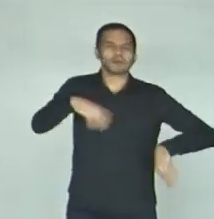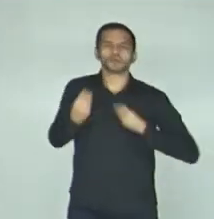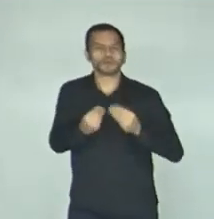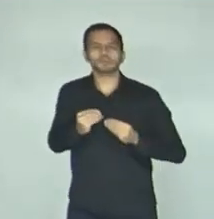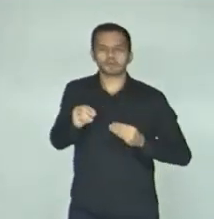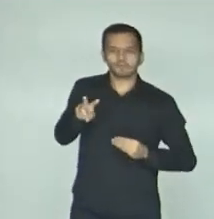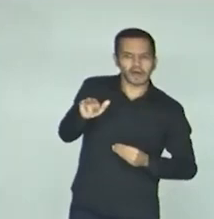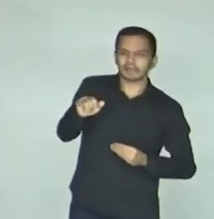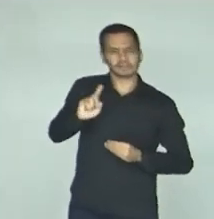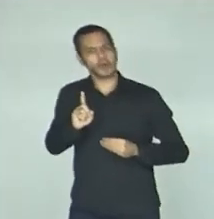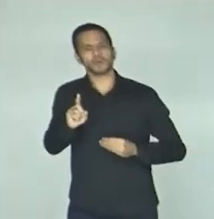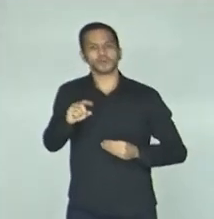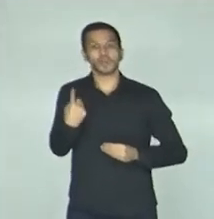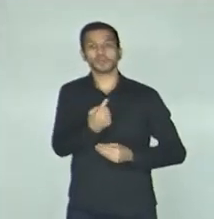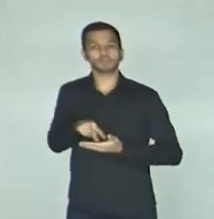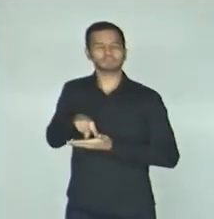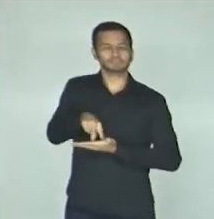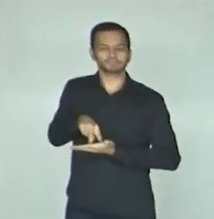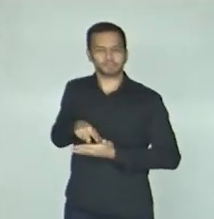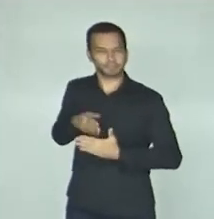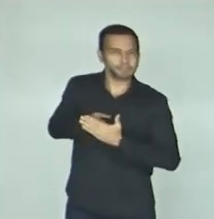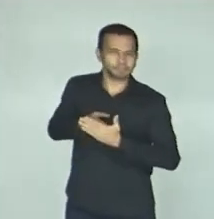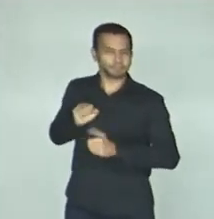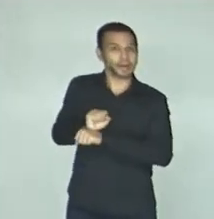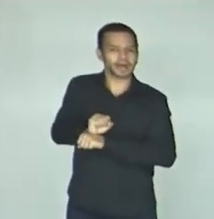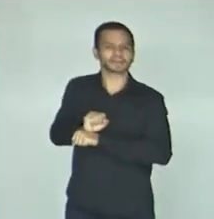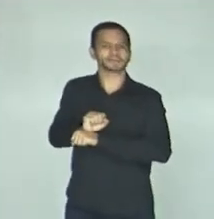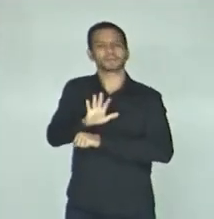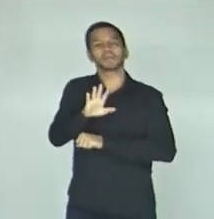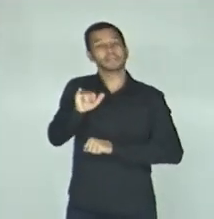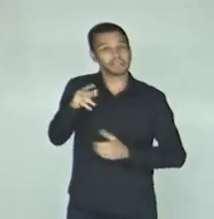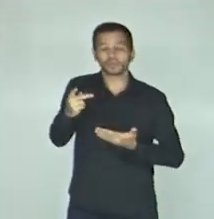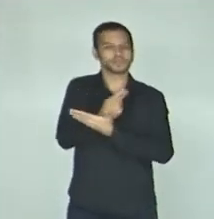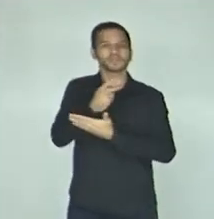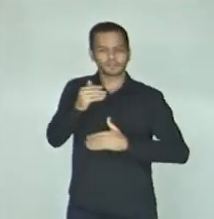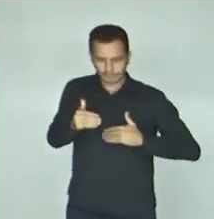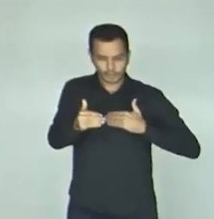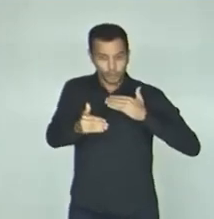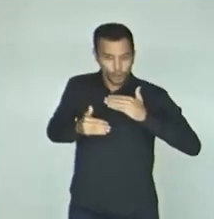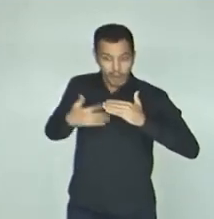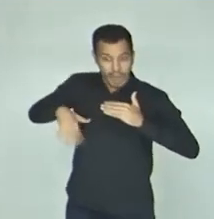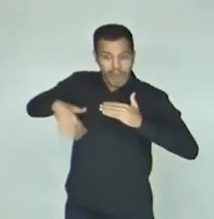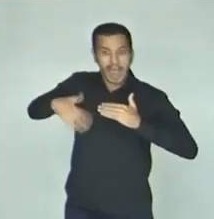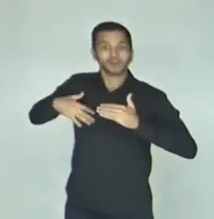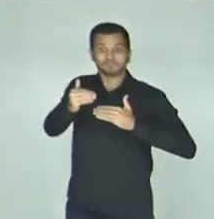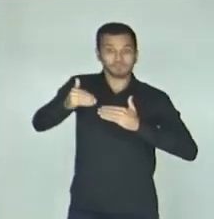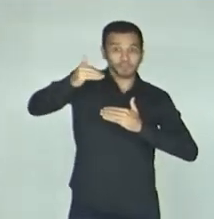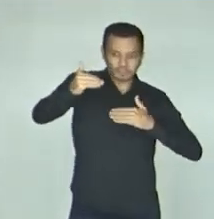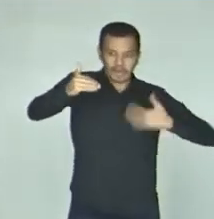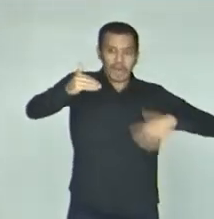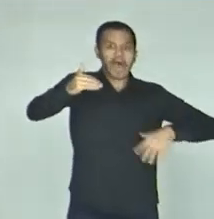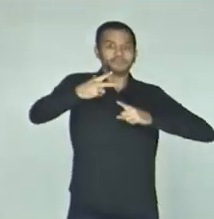então nosso pé fica no chão mas quando começa um pouquinho de sucesso quando começa a vir um